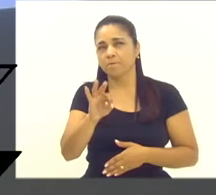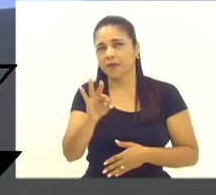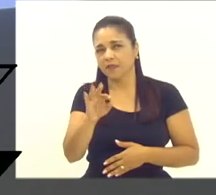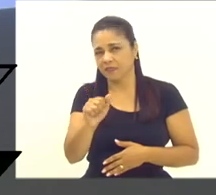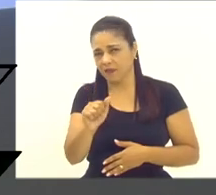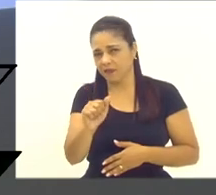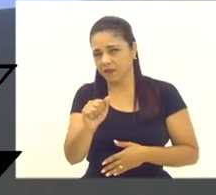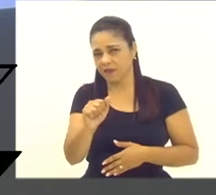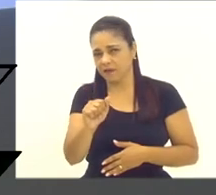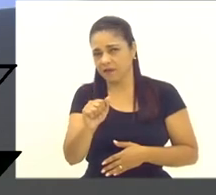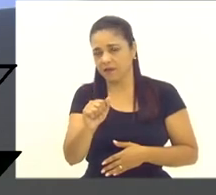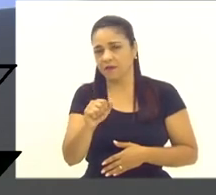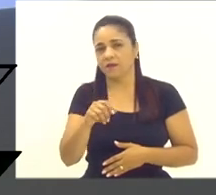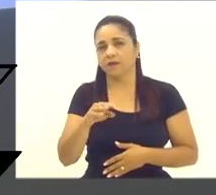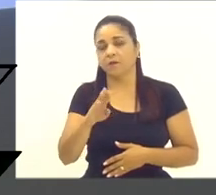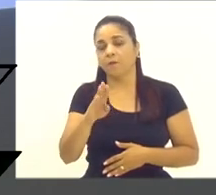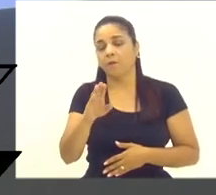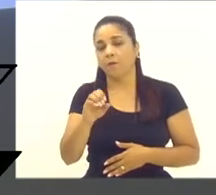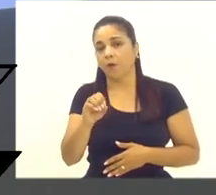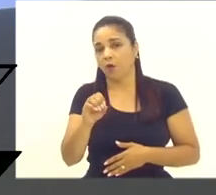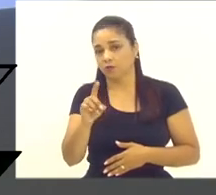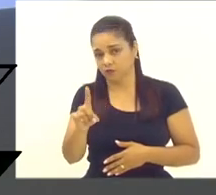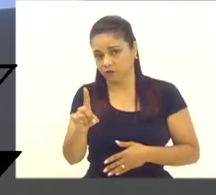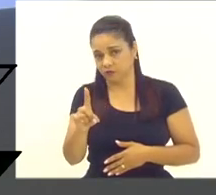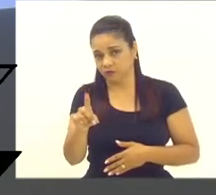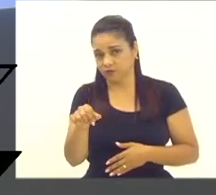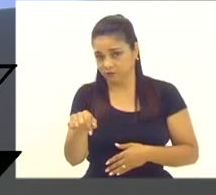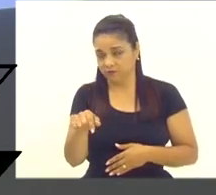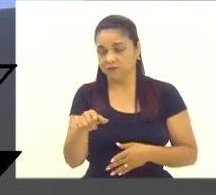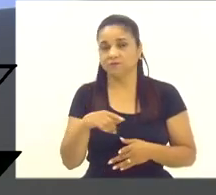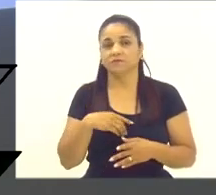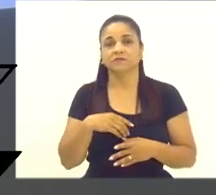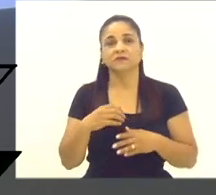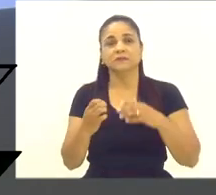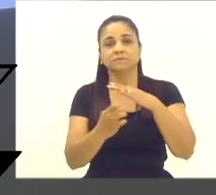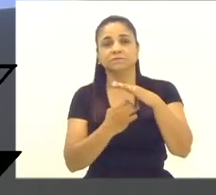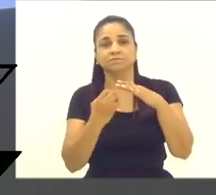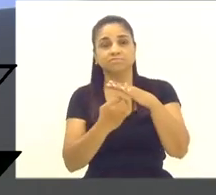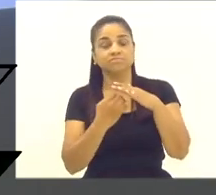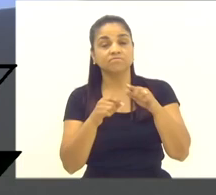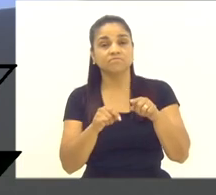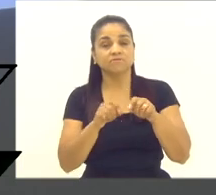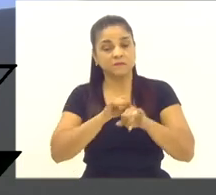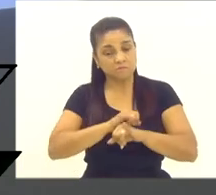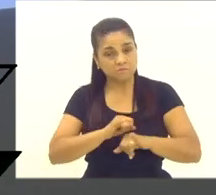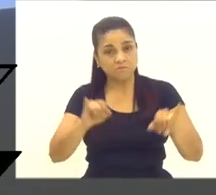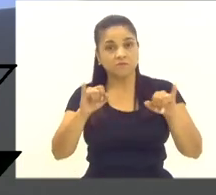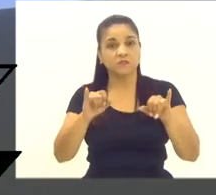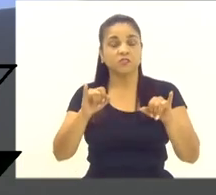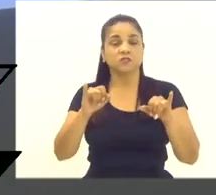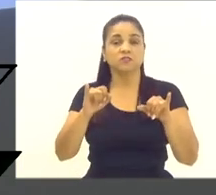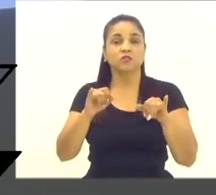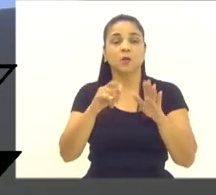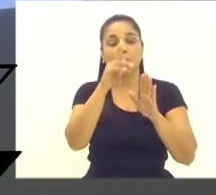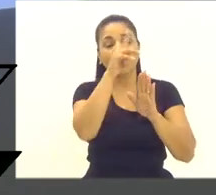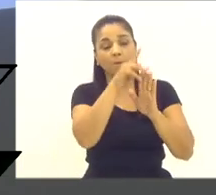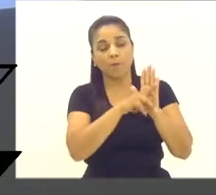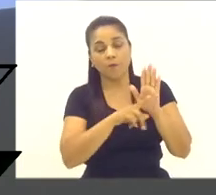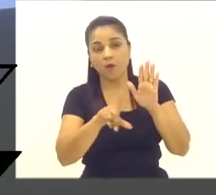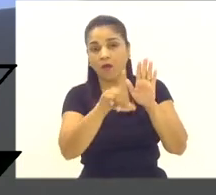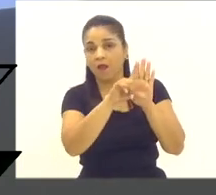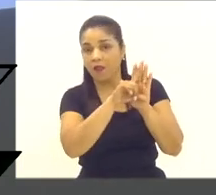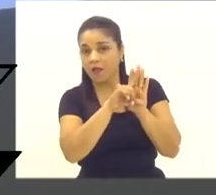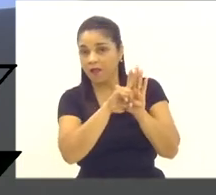a Beta bot que ela ela distribui notícias sobre Quais são os projetos de lei que